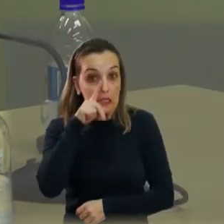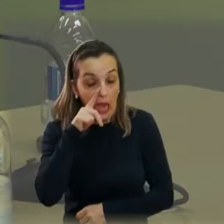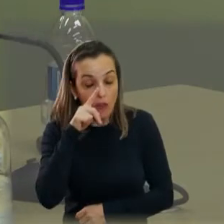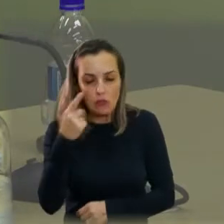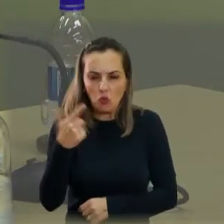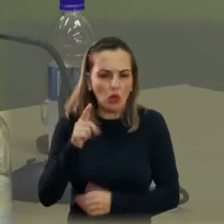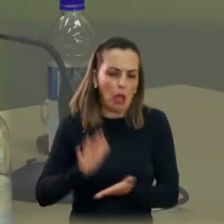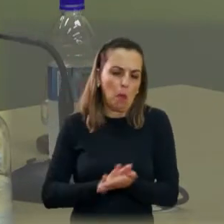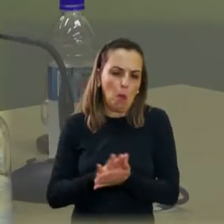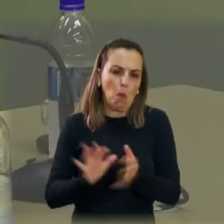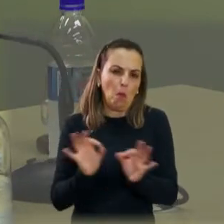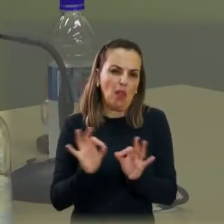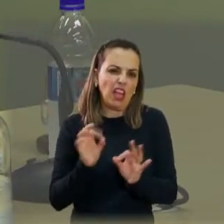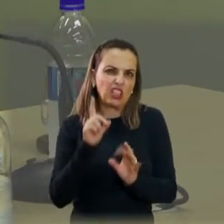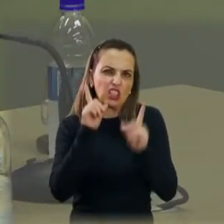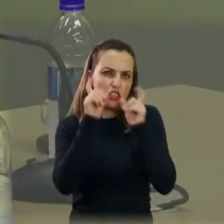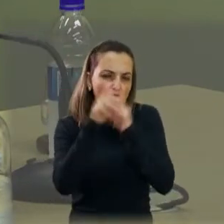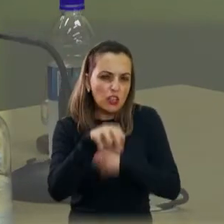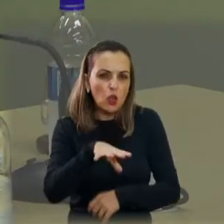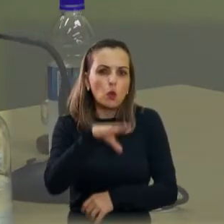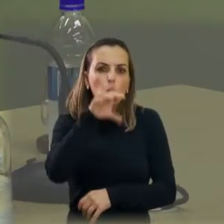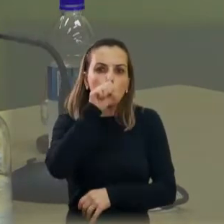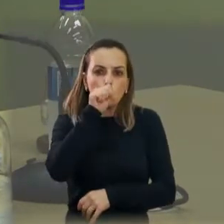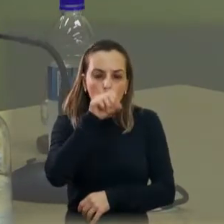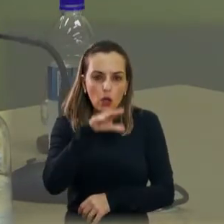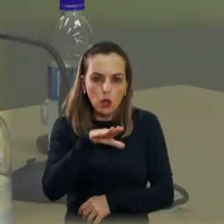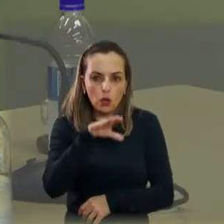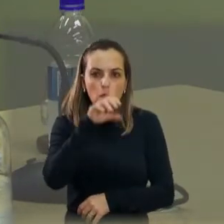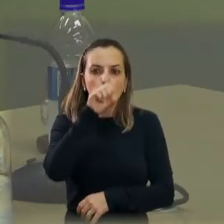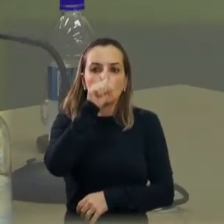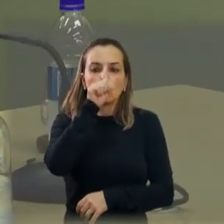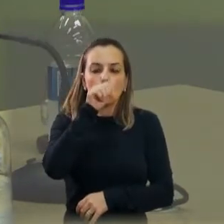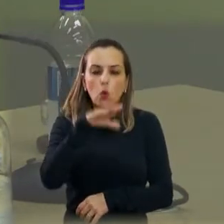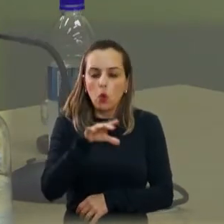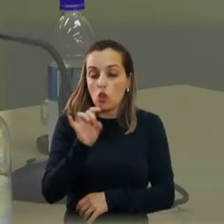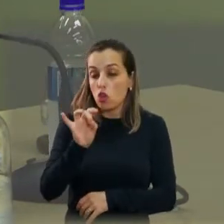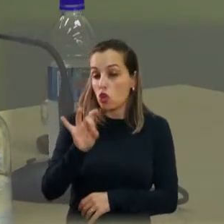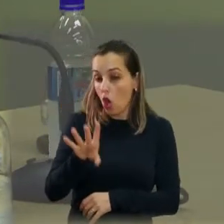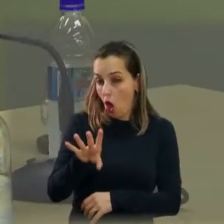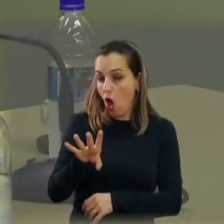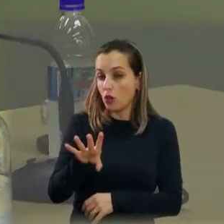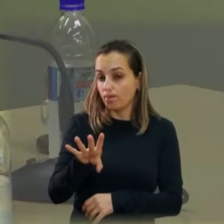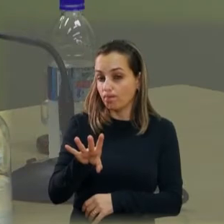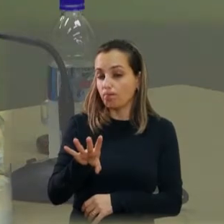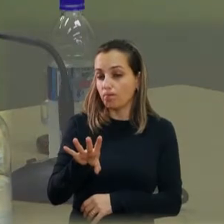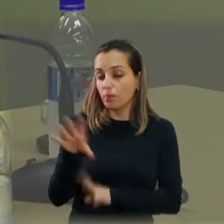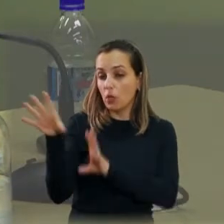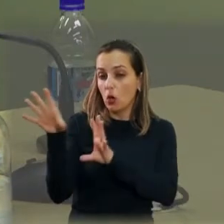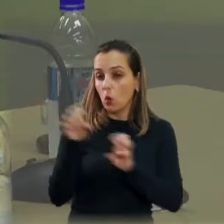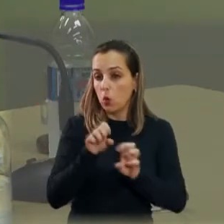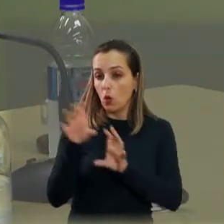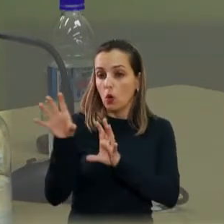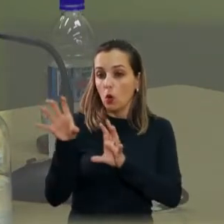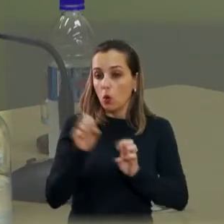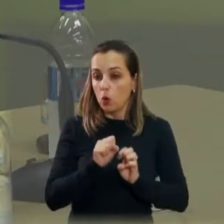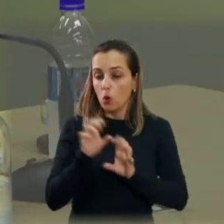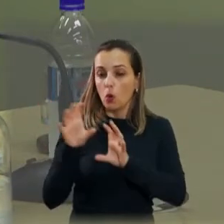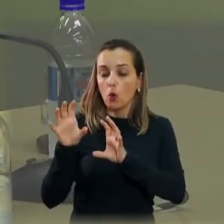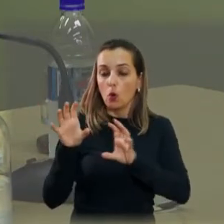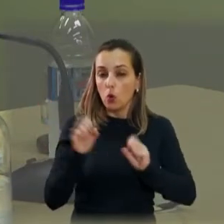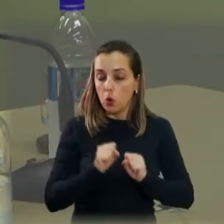tendo uma dificuldade respiratória, que a colocação de um catéter com uma baixa quantidade de oxigênio por minuto já